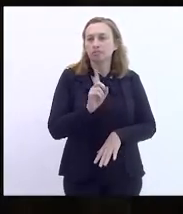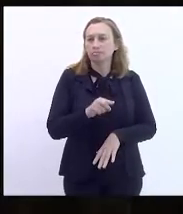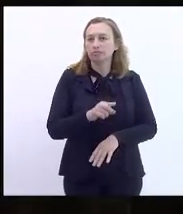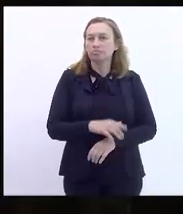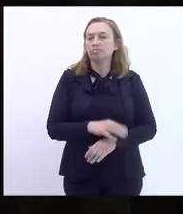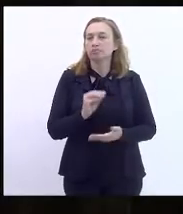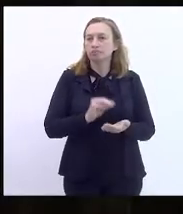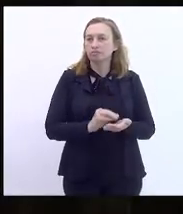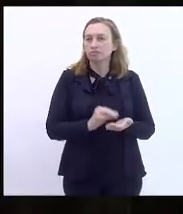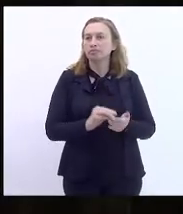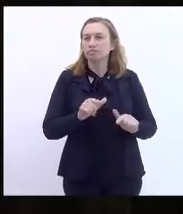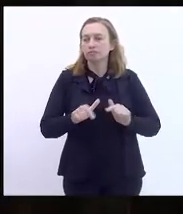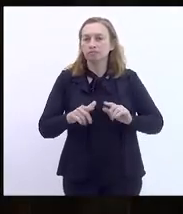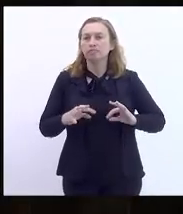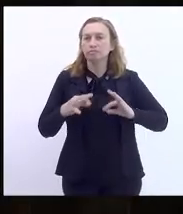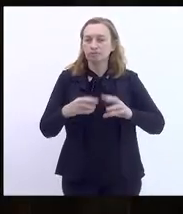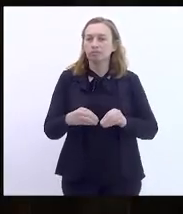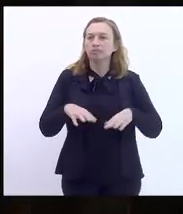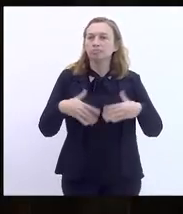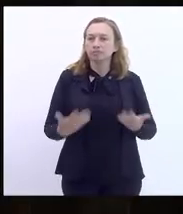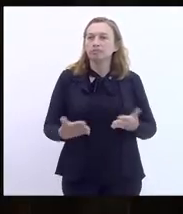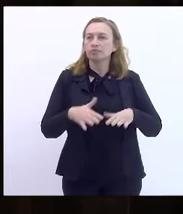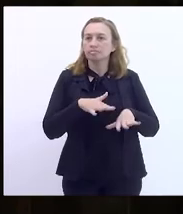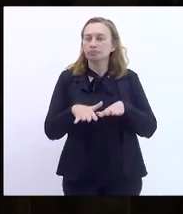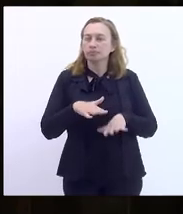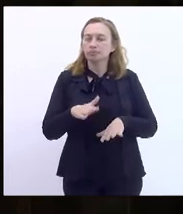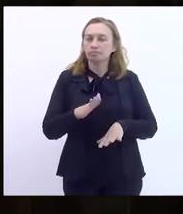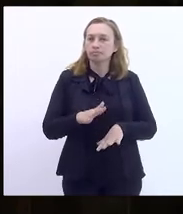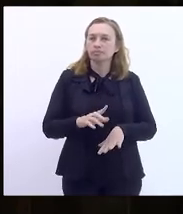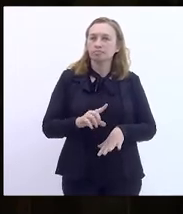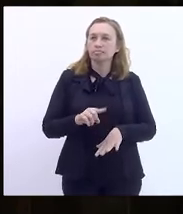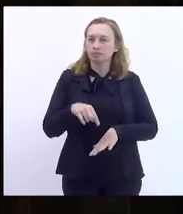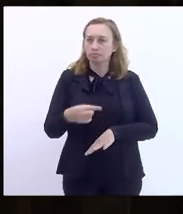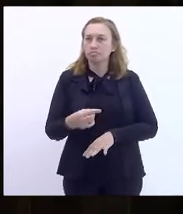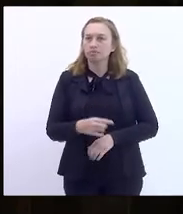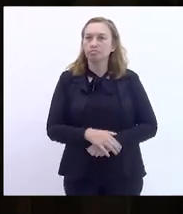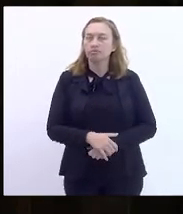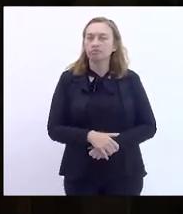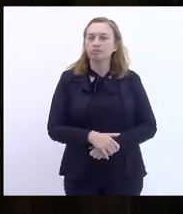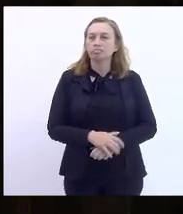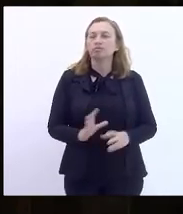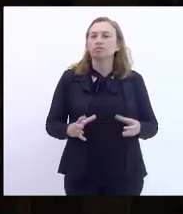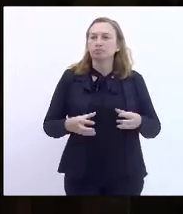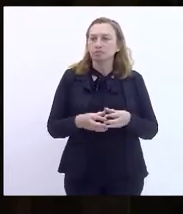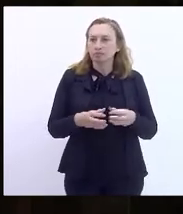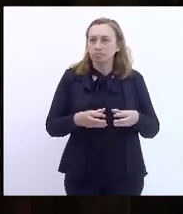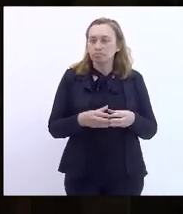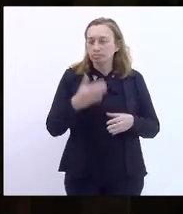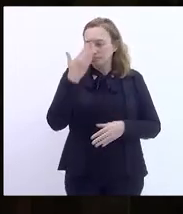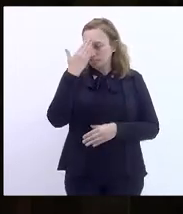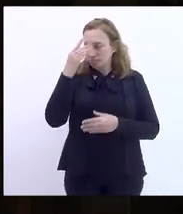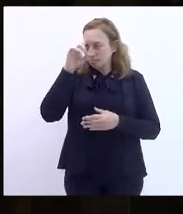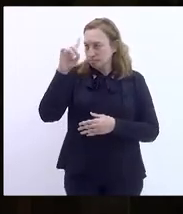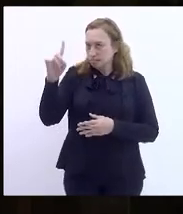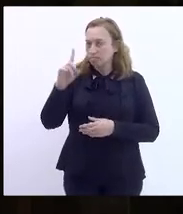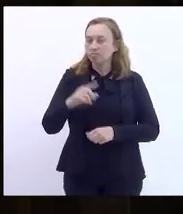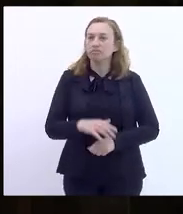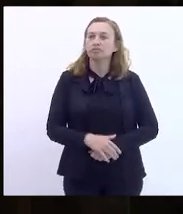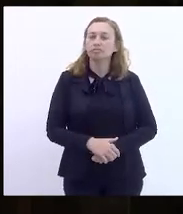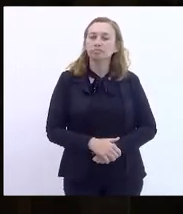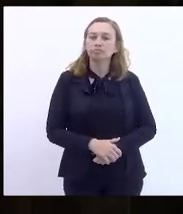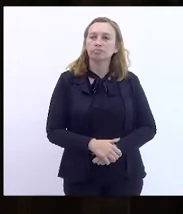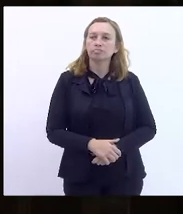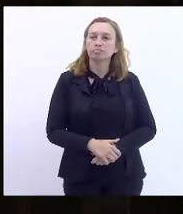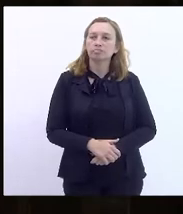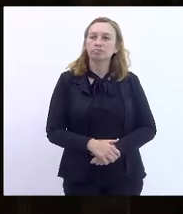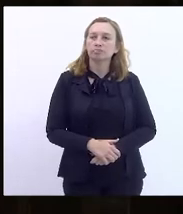ponto de emprego e tudo né então foi movimentos um dos vários movimentos comunitários que graças a Deus bom aparecendo